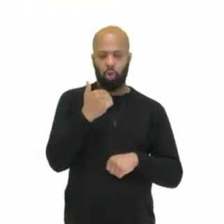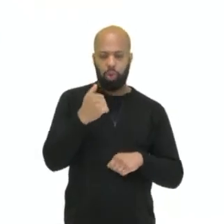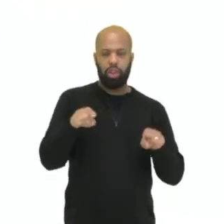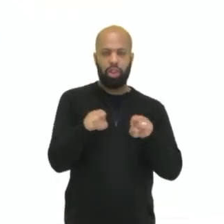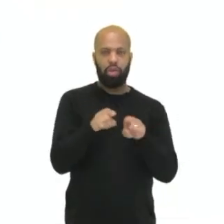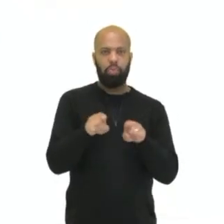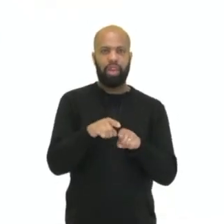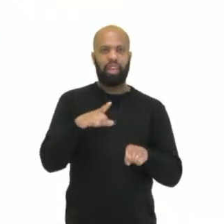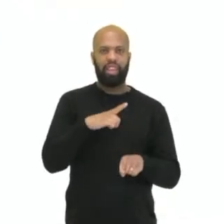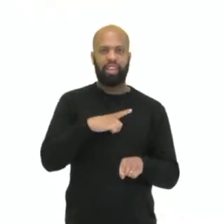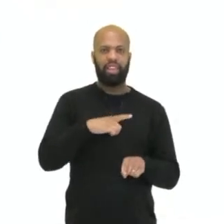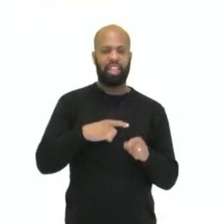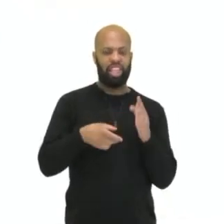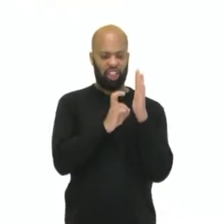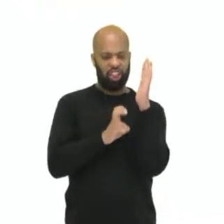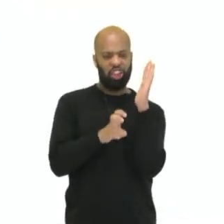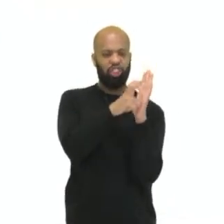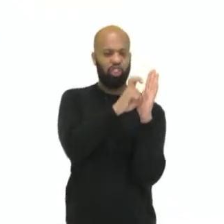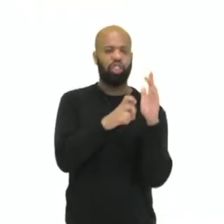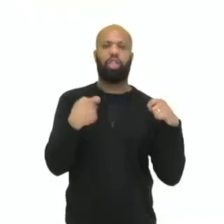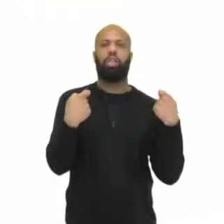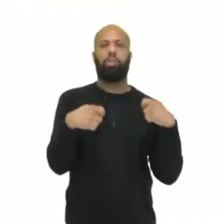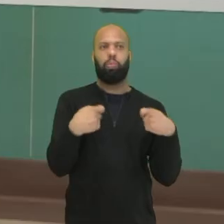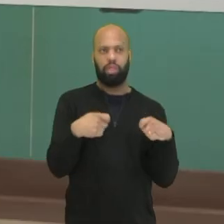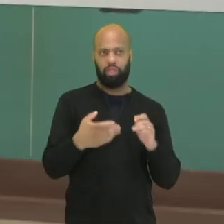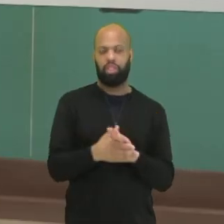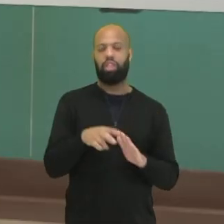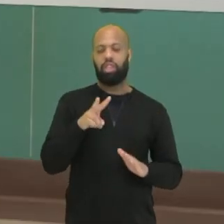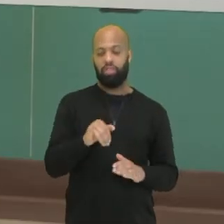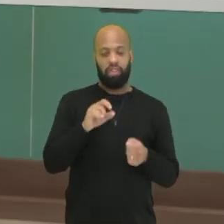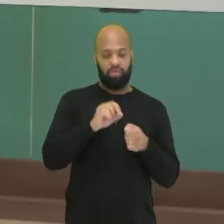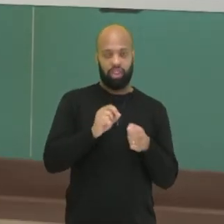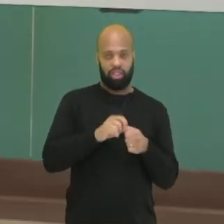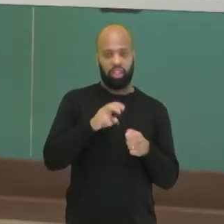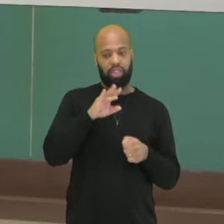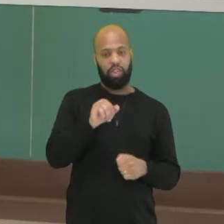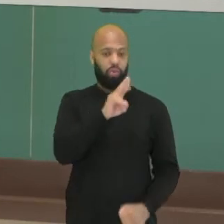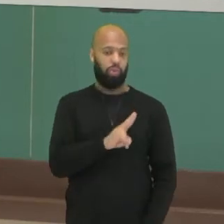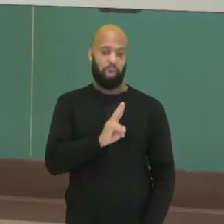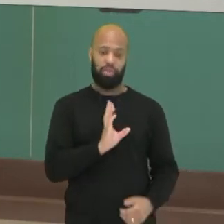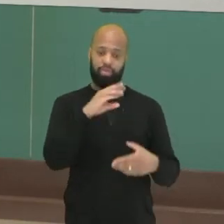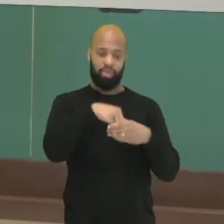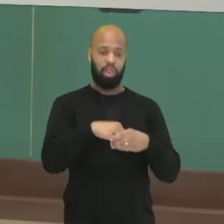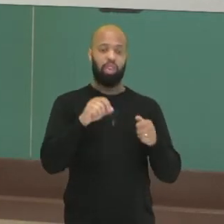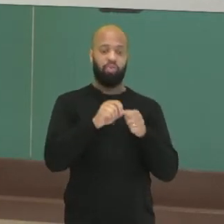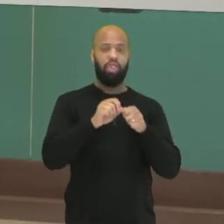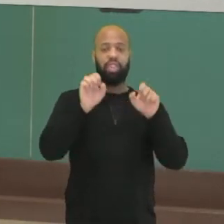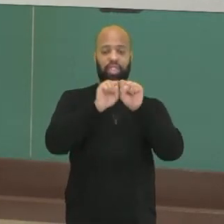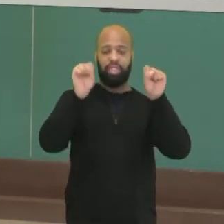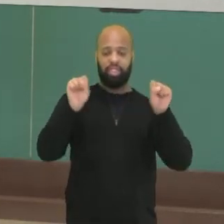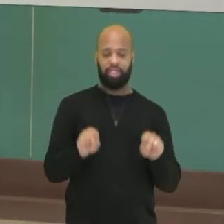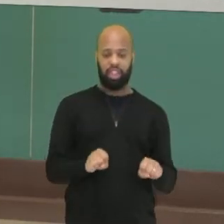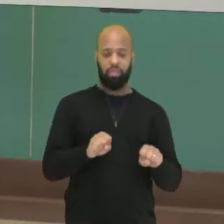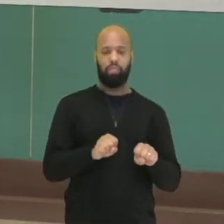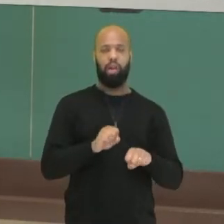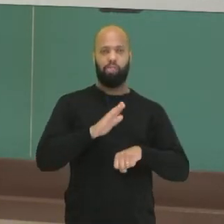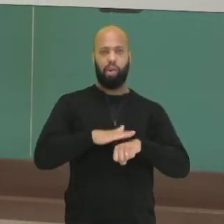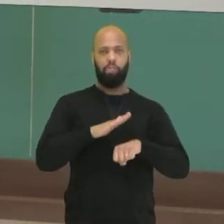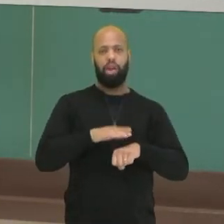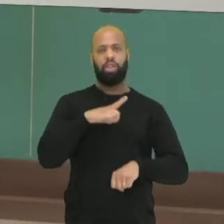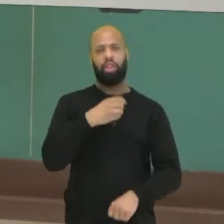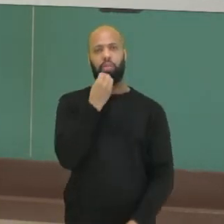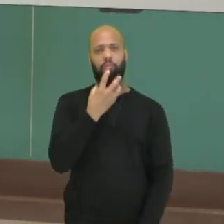partir da fotossíntese e da respiração. Ou seja, ela vai produzir e vai consumir ali dentro. Ela vai criar um sistema da qual ela própria é